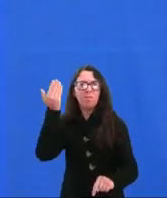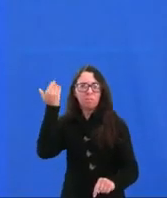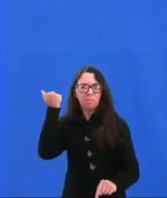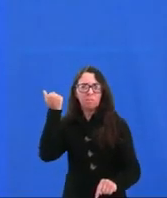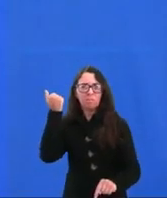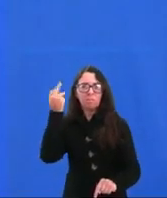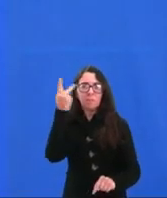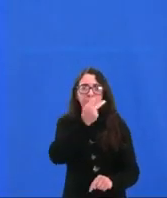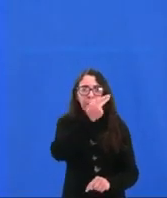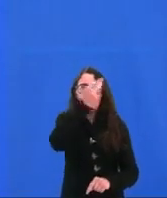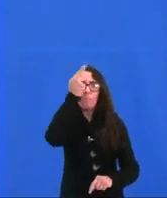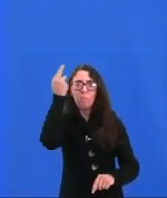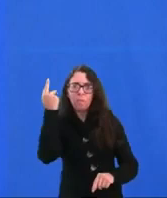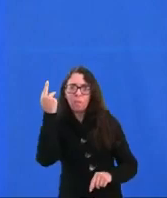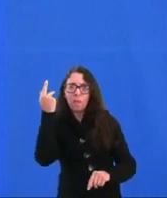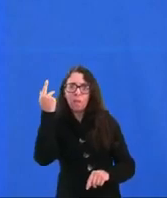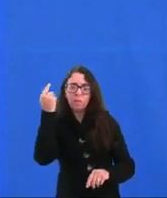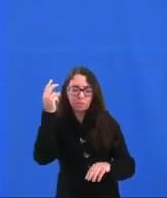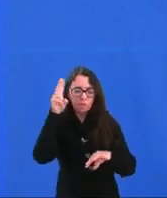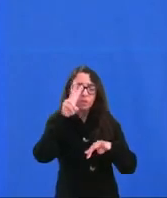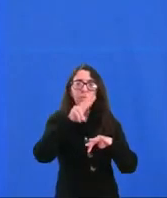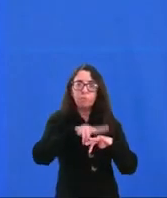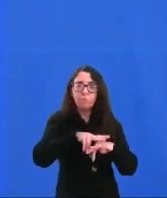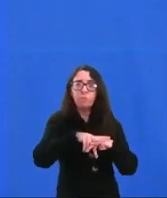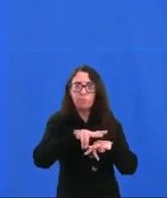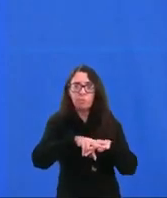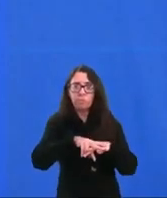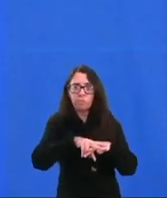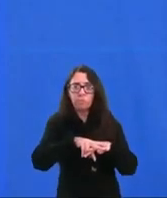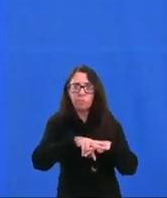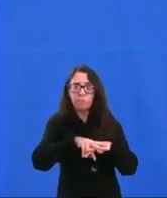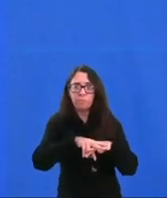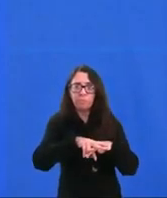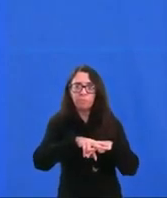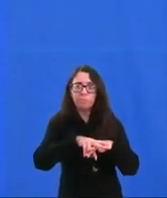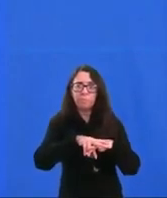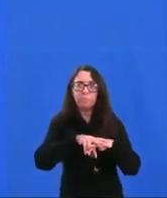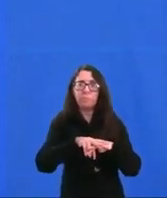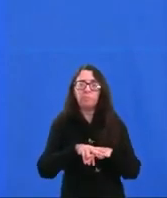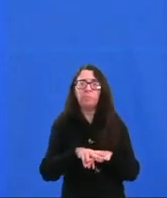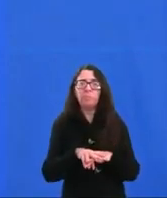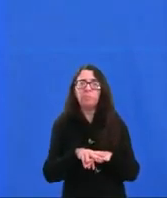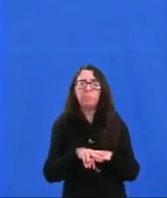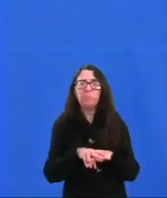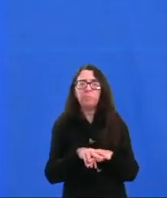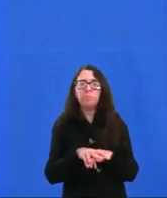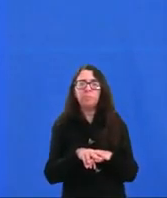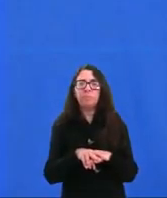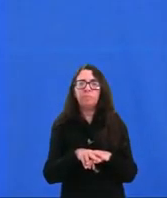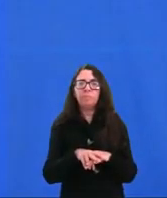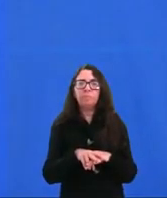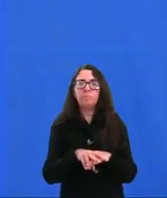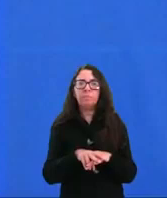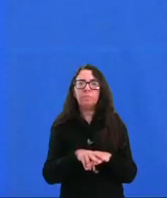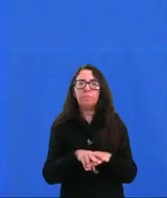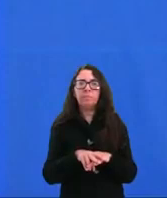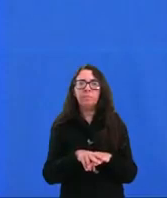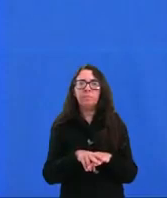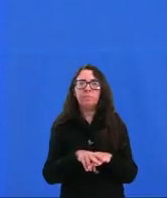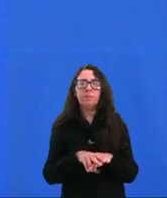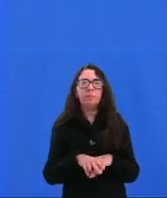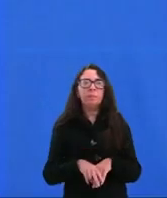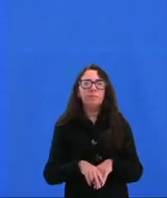texto que as viúvas dos judeus que falavam a língua grega eles estavam